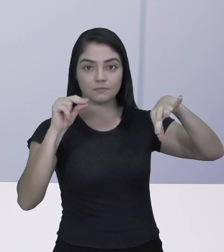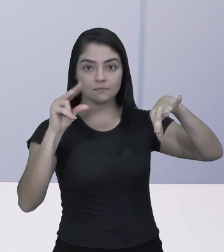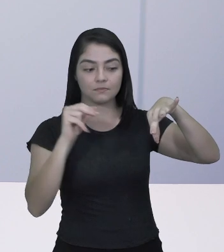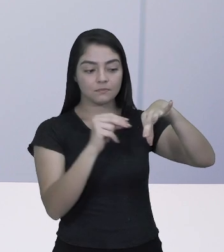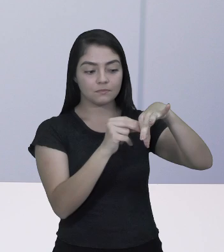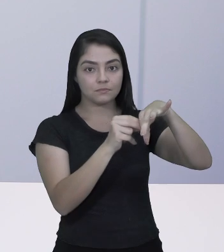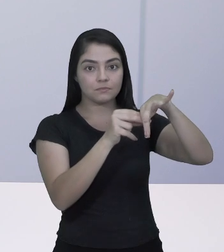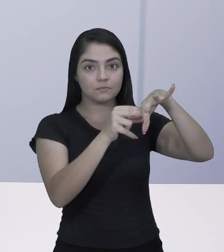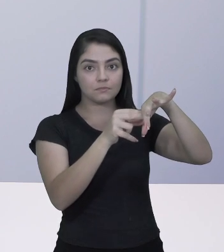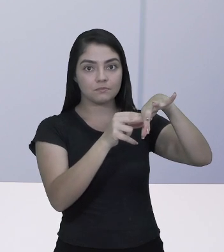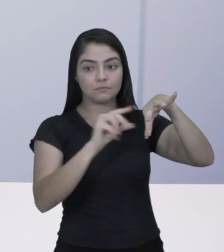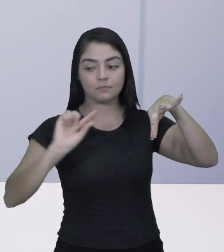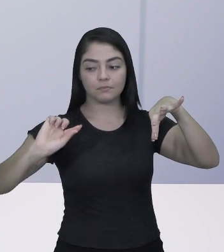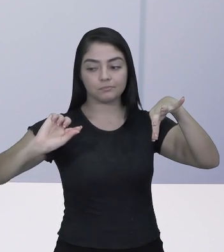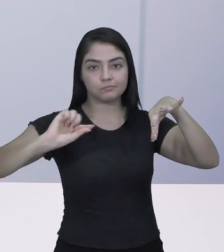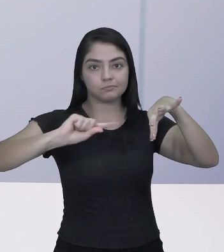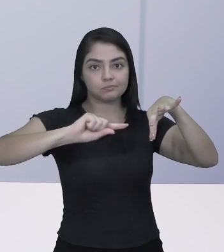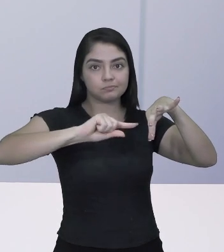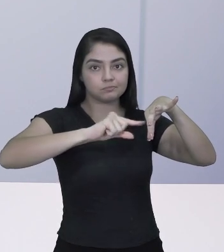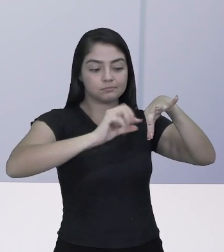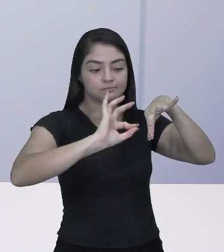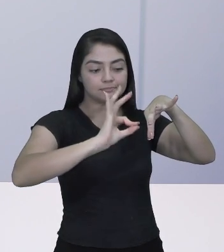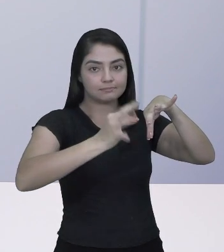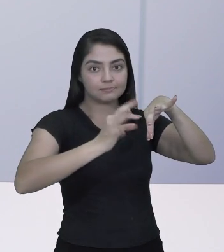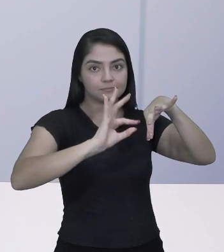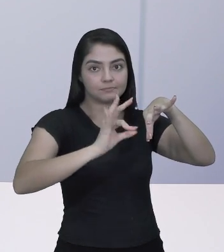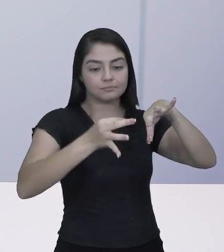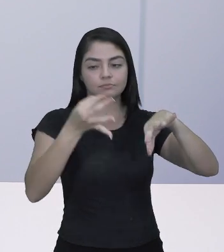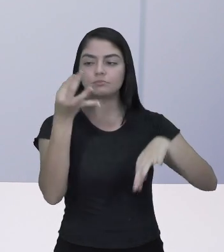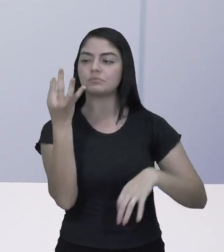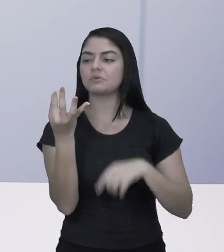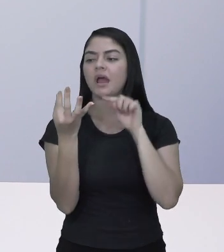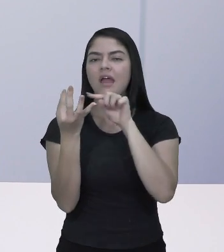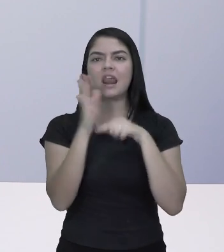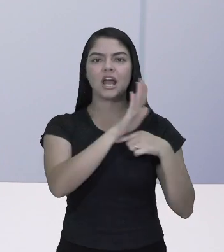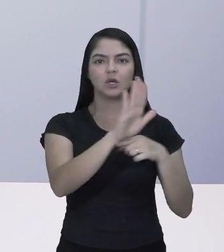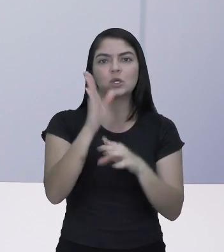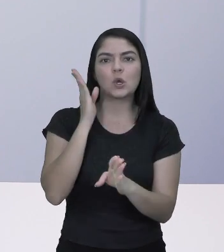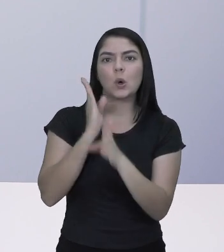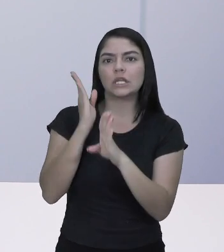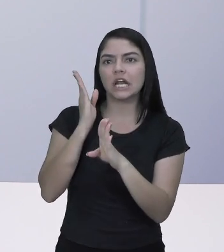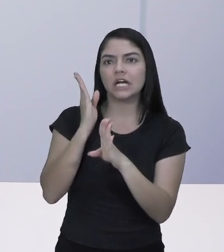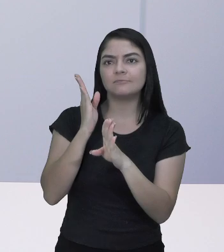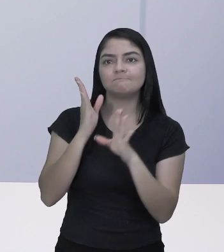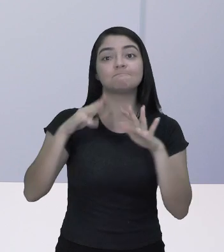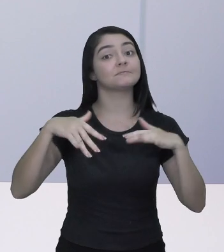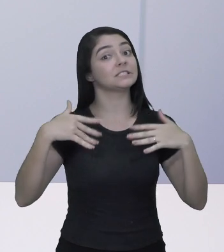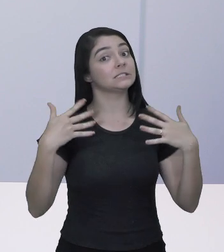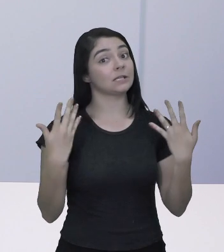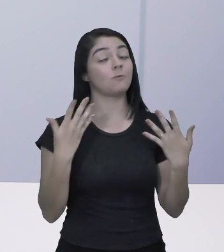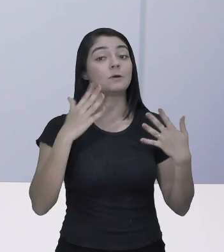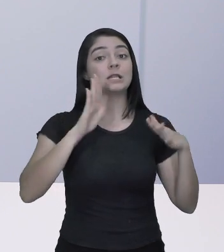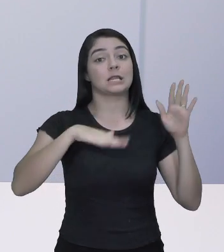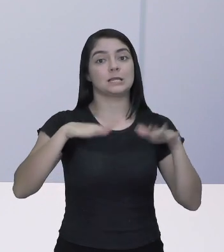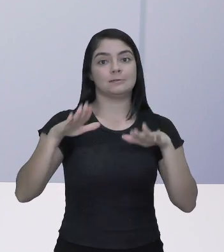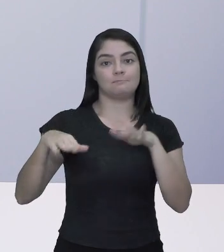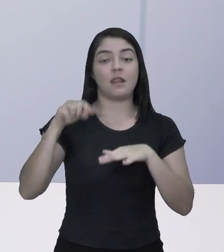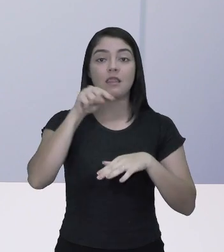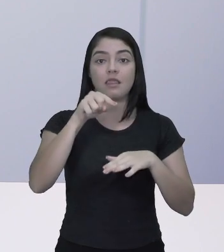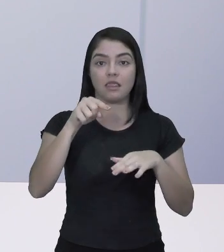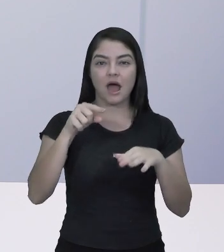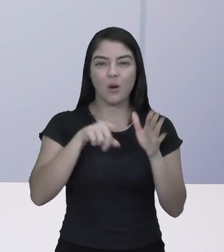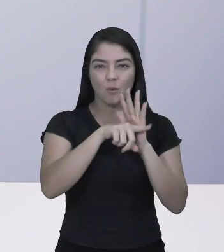ovário? Mito, o Papanicolau é um exame indicado para o diagnóstico precoce do câncer de colo uterino, assim